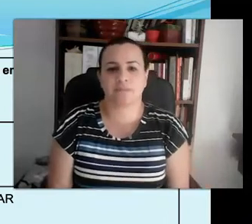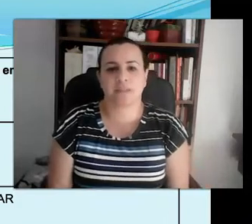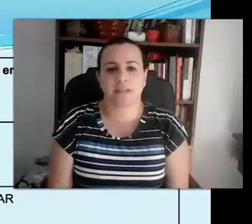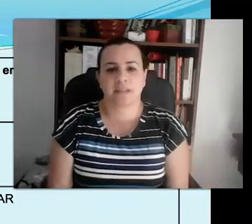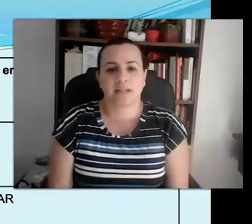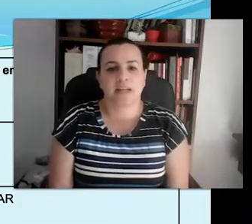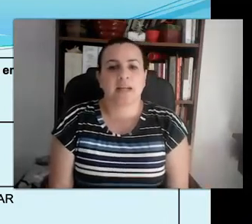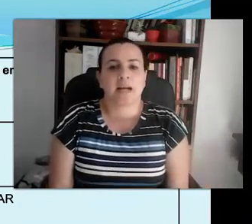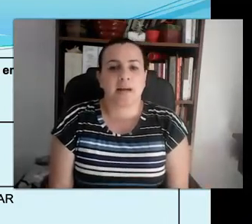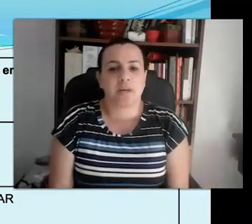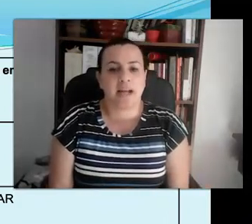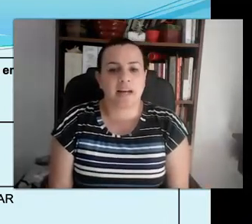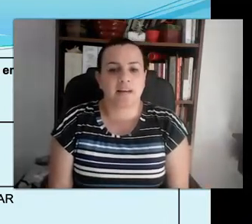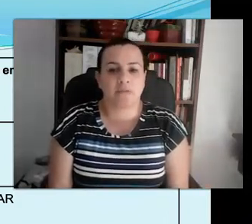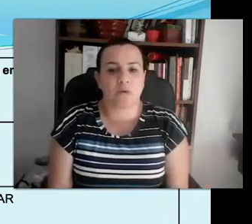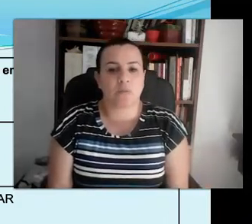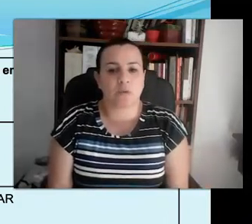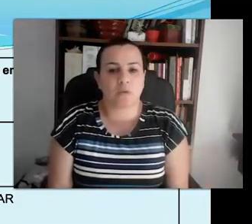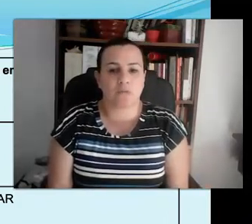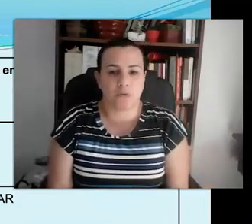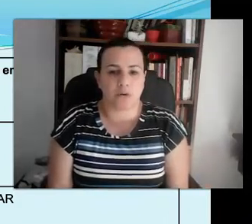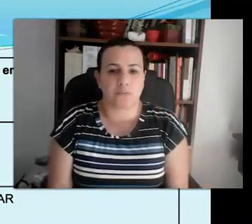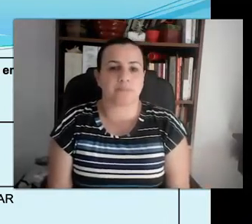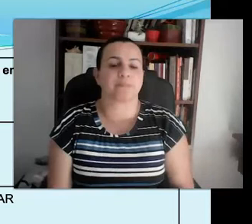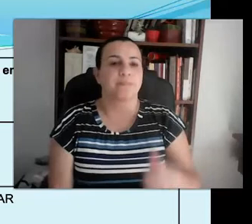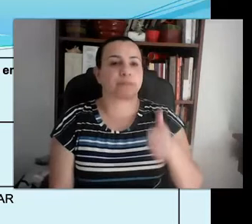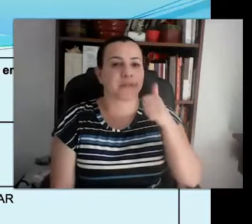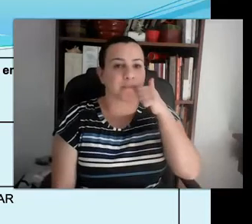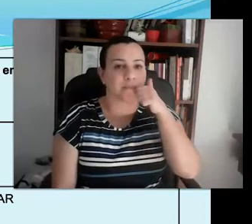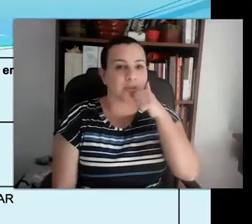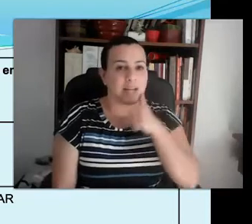idade. A mulher levou o bolo ao forno.